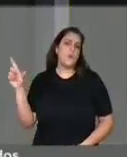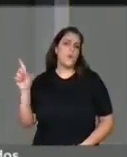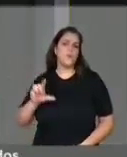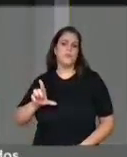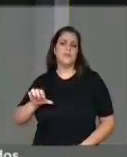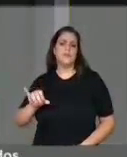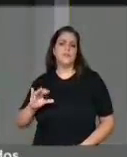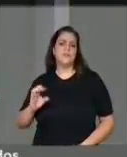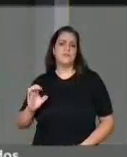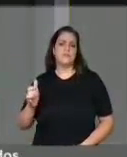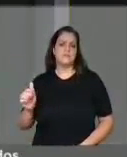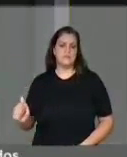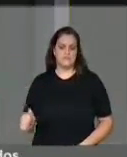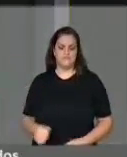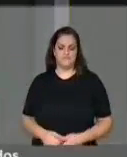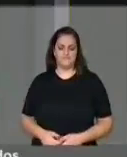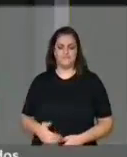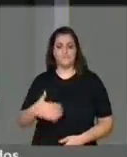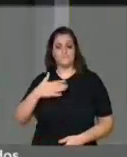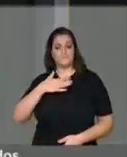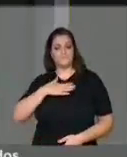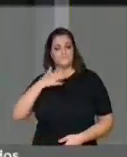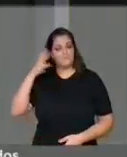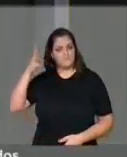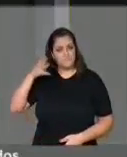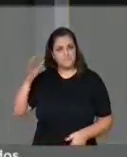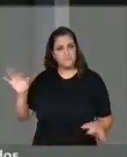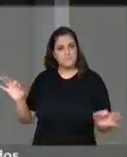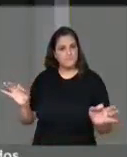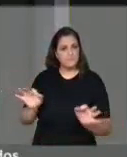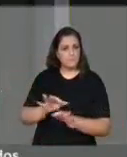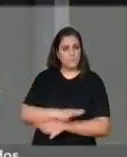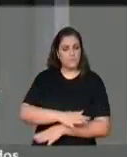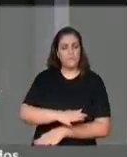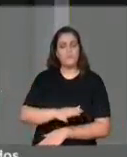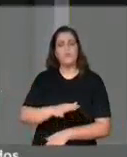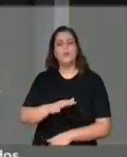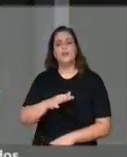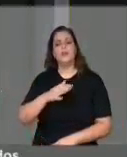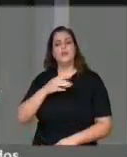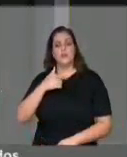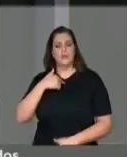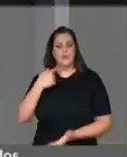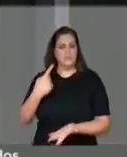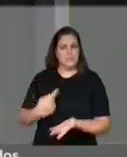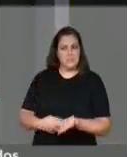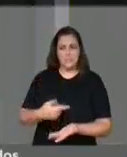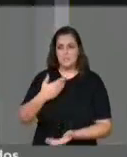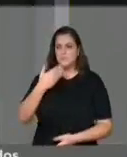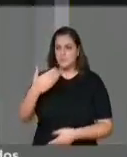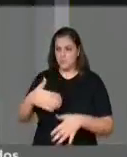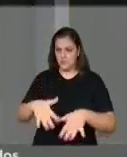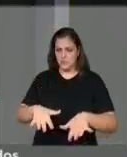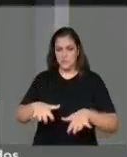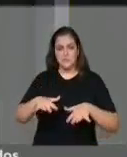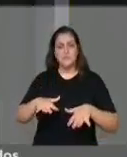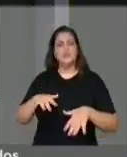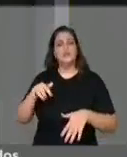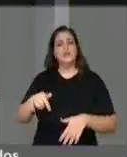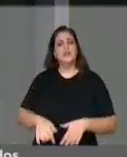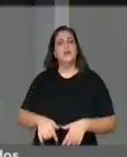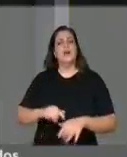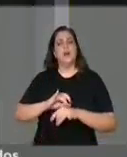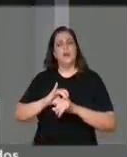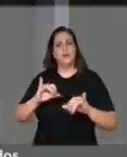quero aqui deixar como autor da sessão, registrando aqui, em nome da União Geral dos Trabalhadores,